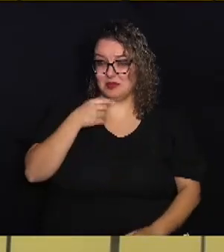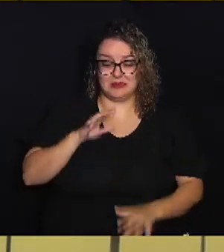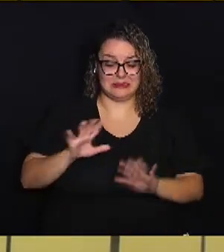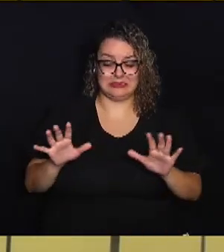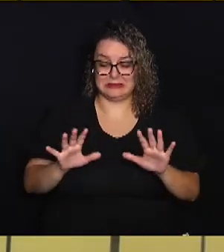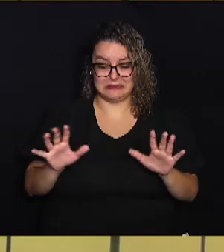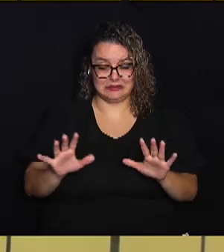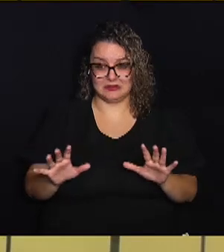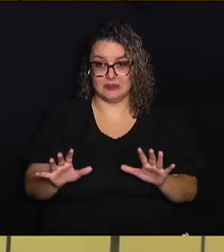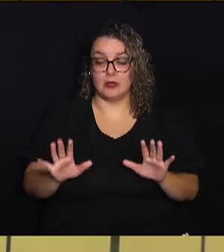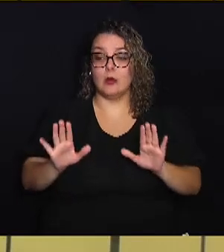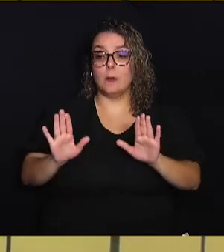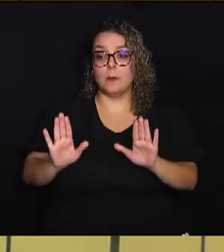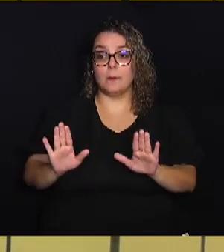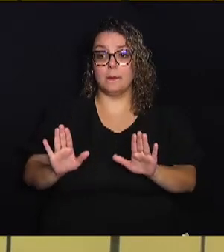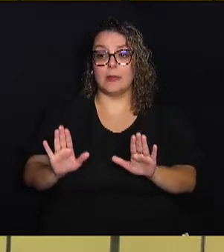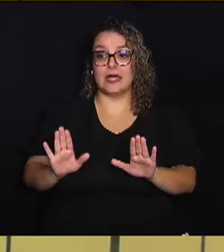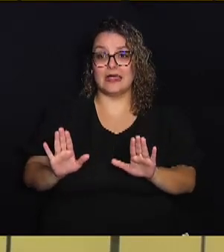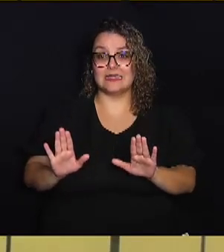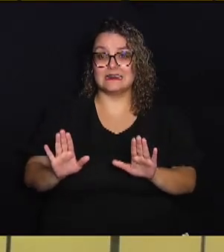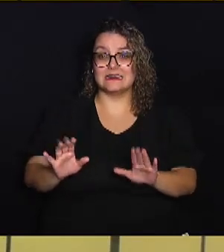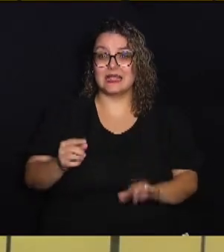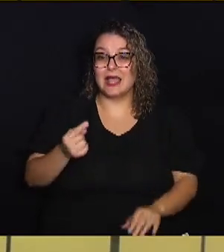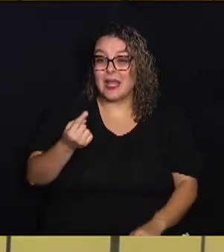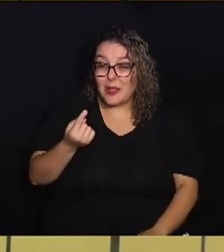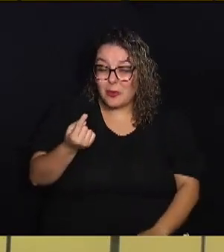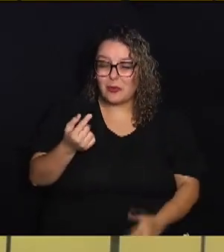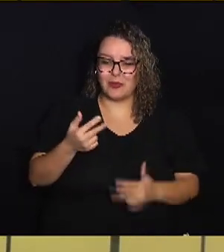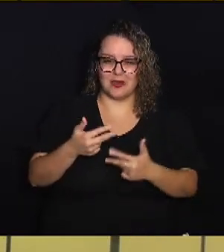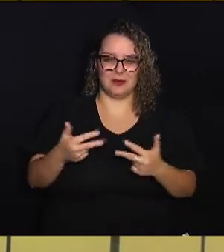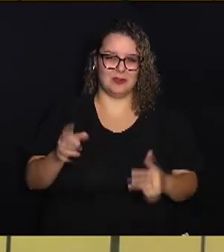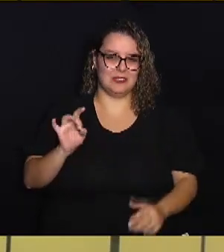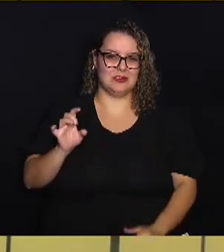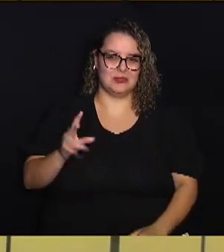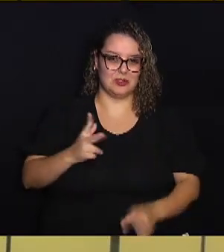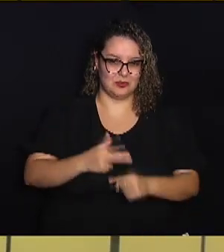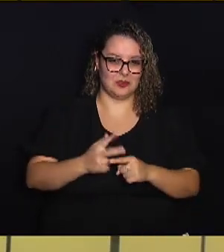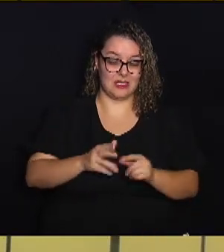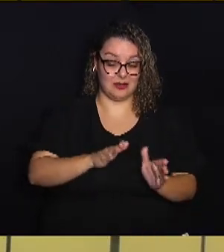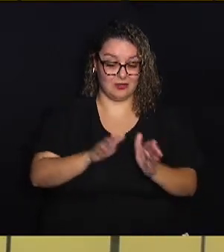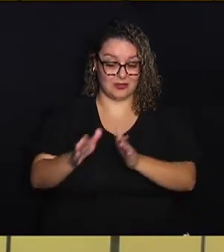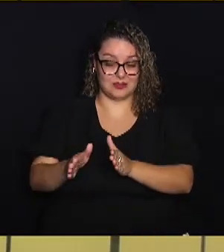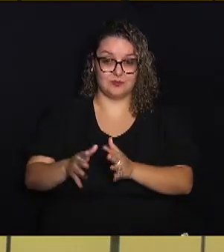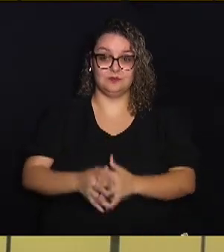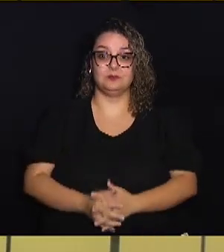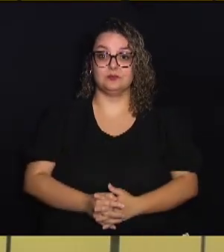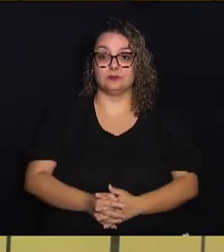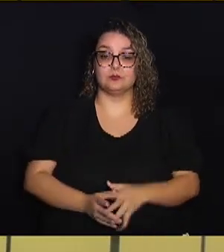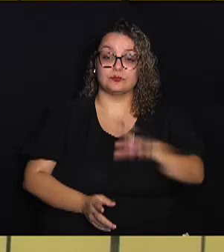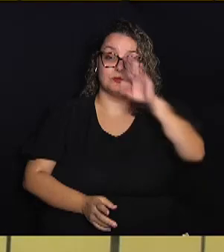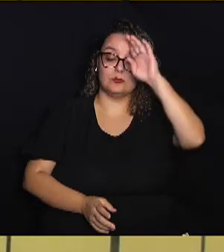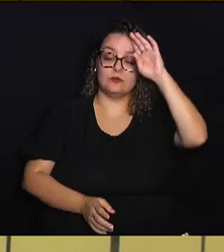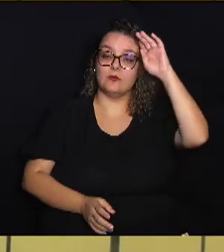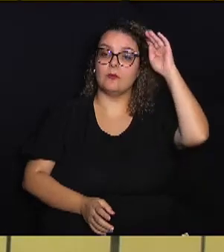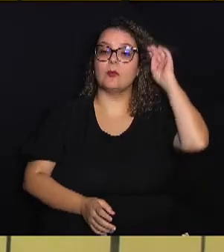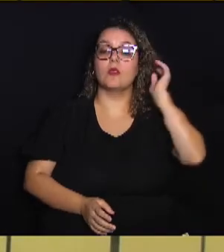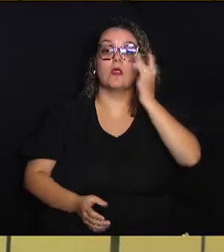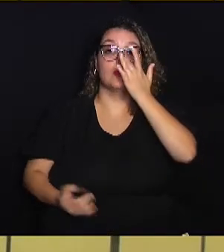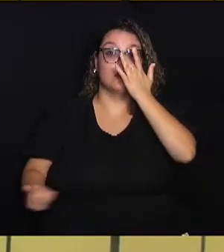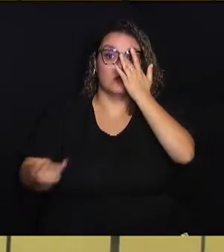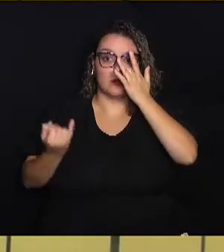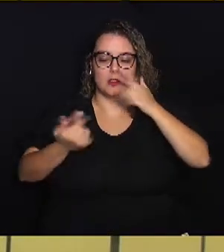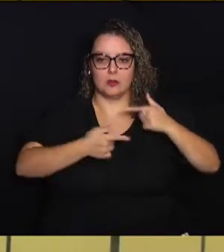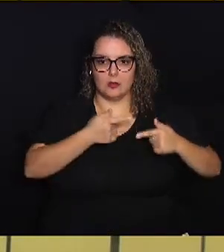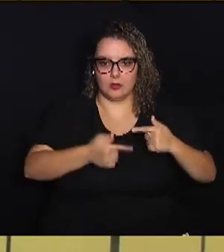etc. Mas isso é só um ponto do recorte. O importante é entender que essa geração,